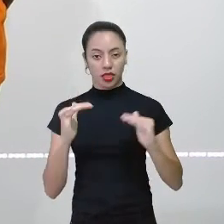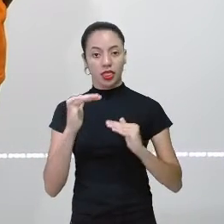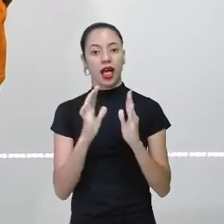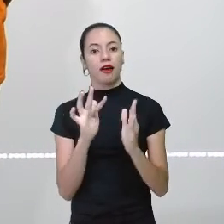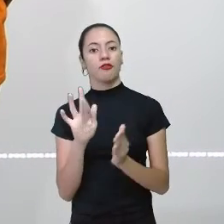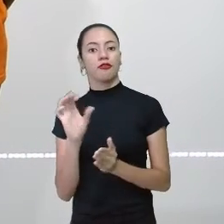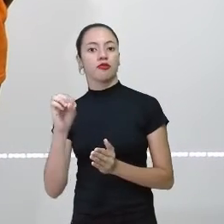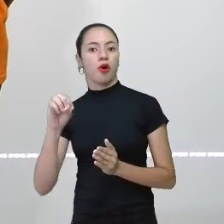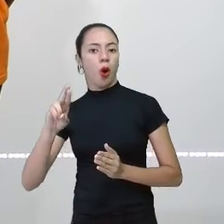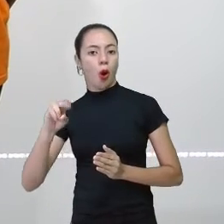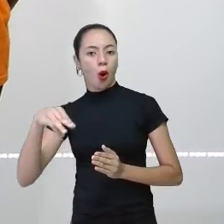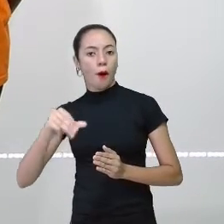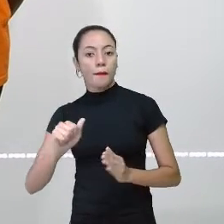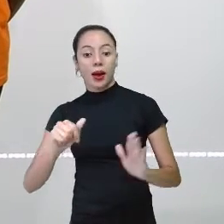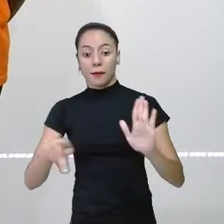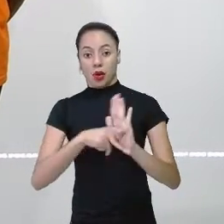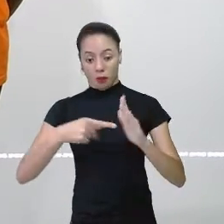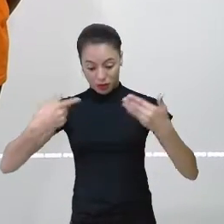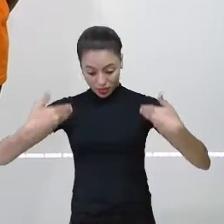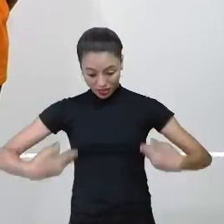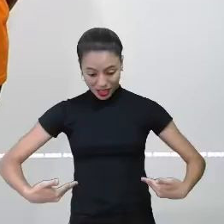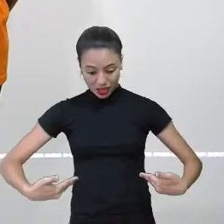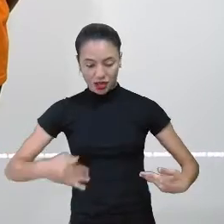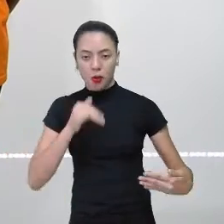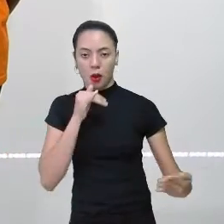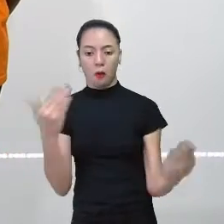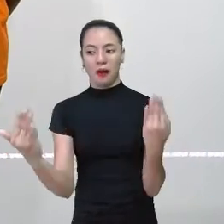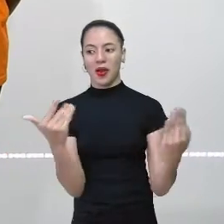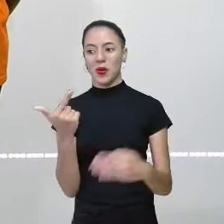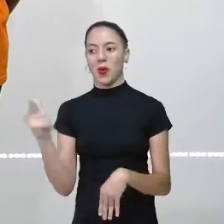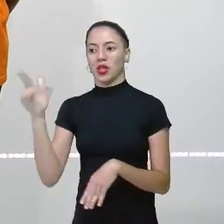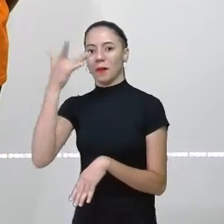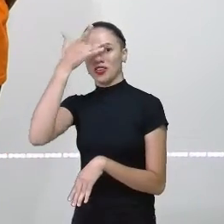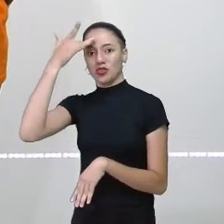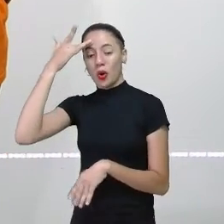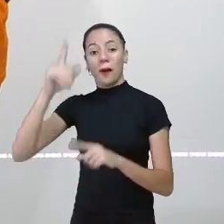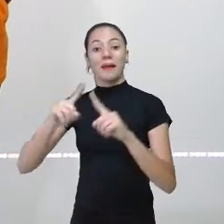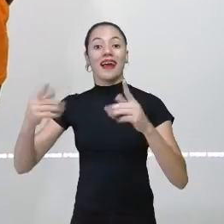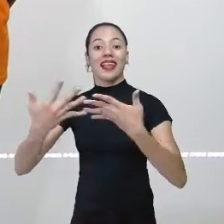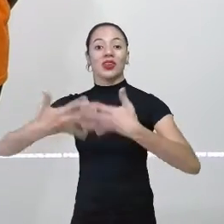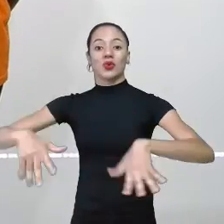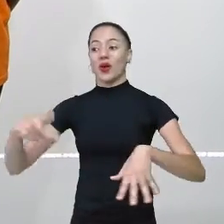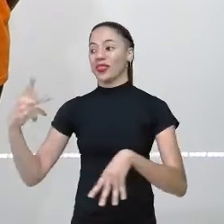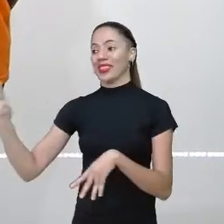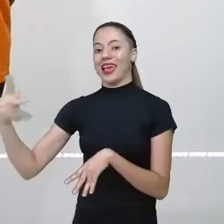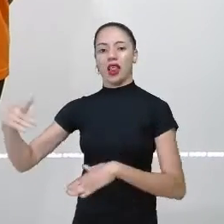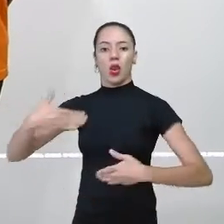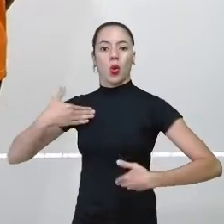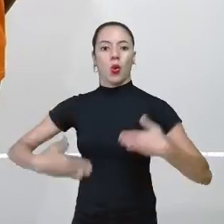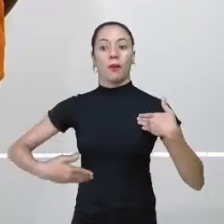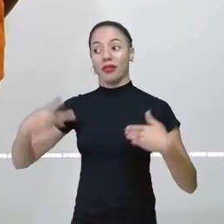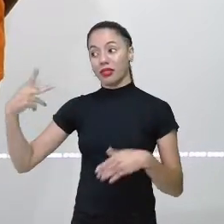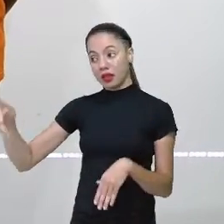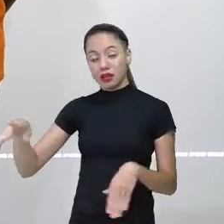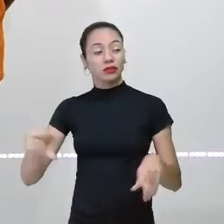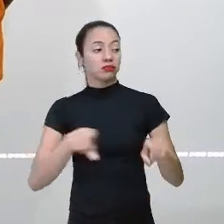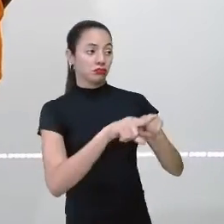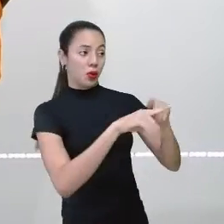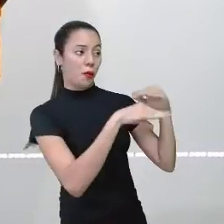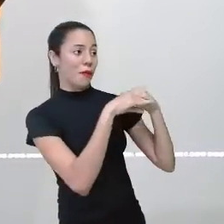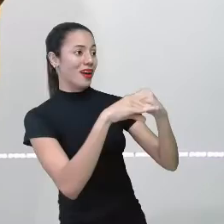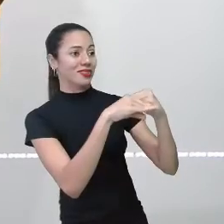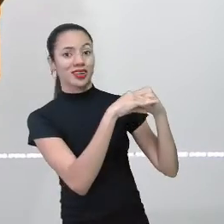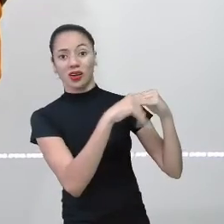que é natural do corpo do outro e da outra. Então, entende? E um padrão, né? Um padrão que não existe. Pois